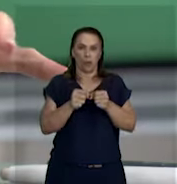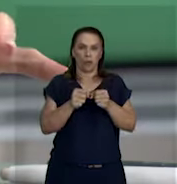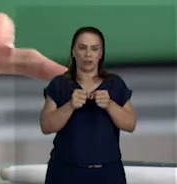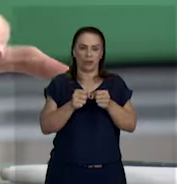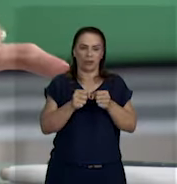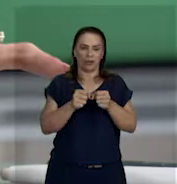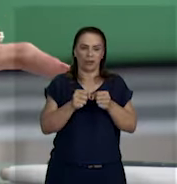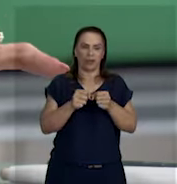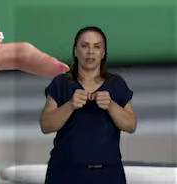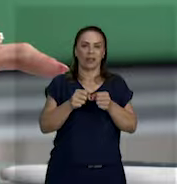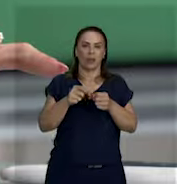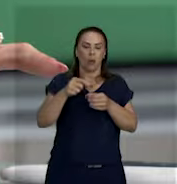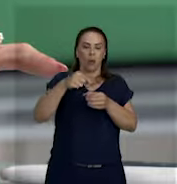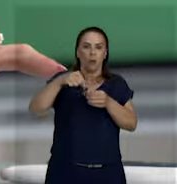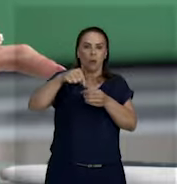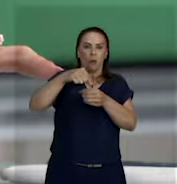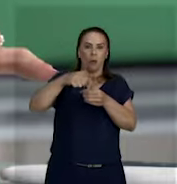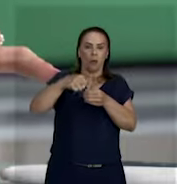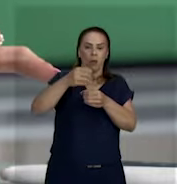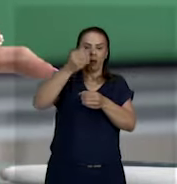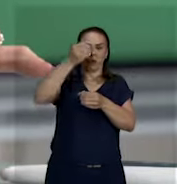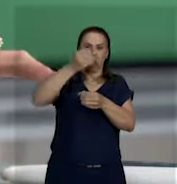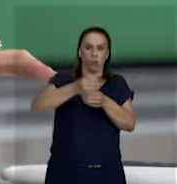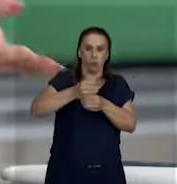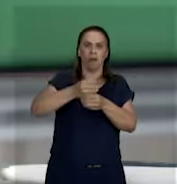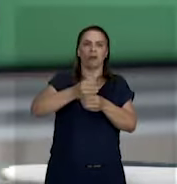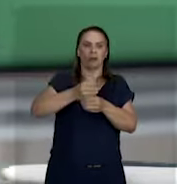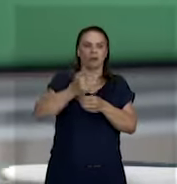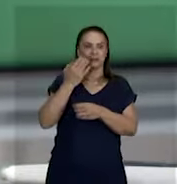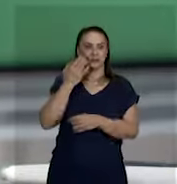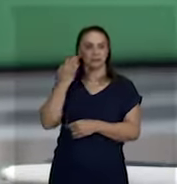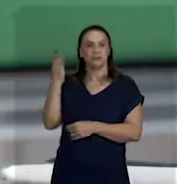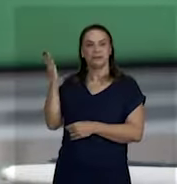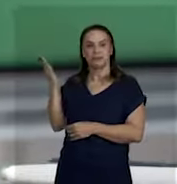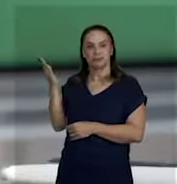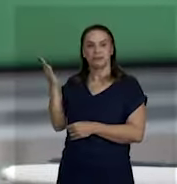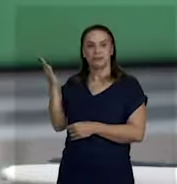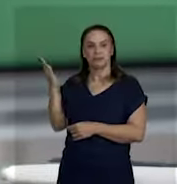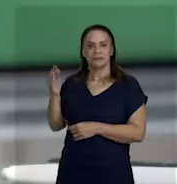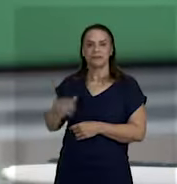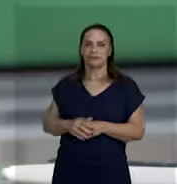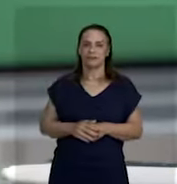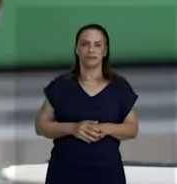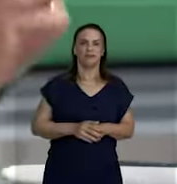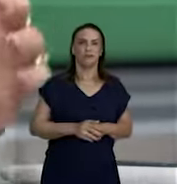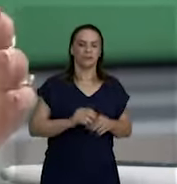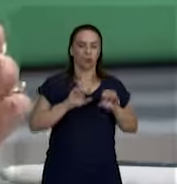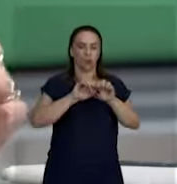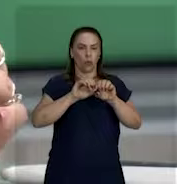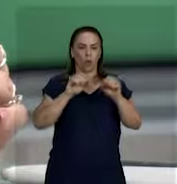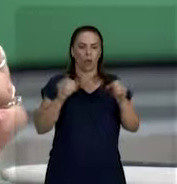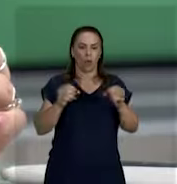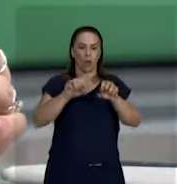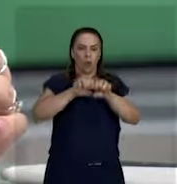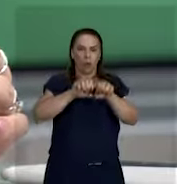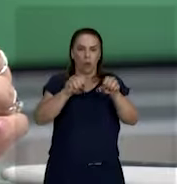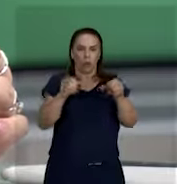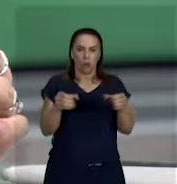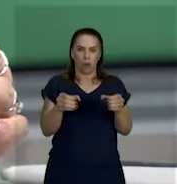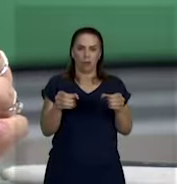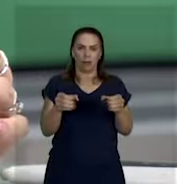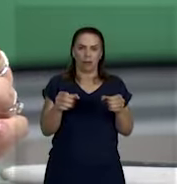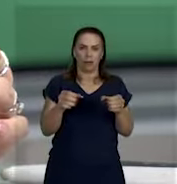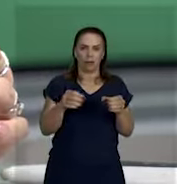Encaixei essa parte do caninho dentro dessa outra região que eu dobrei.